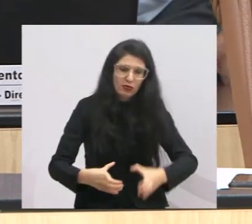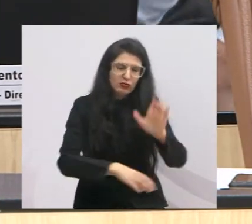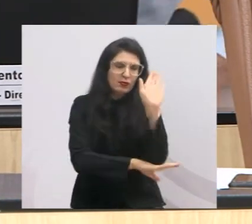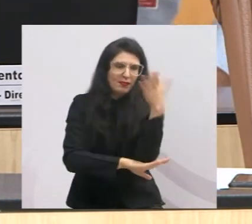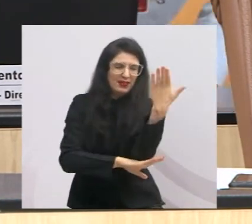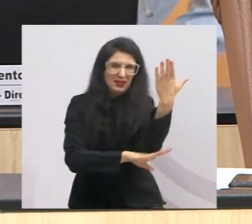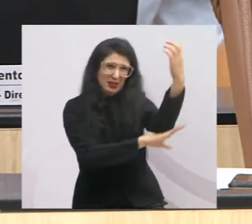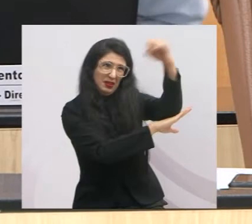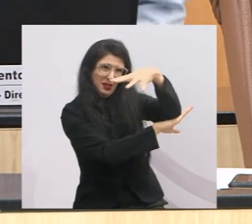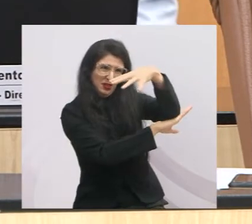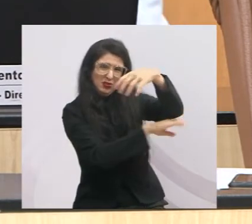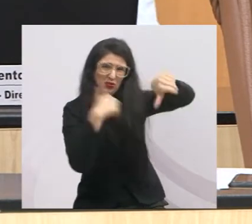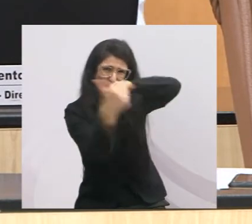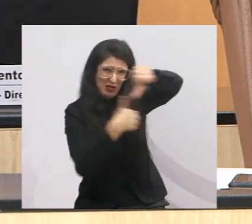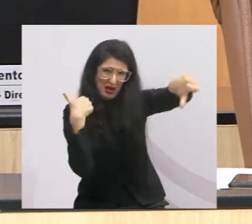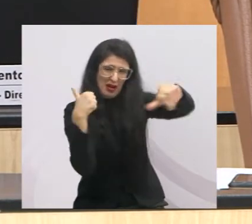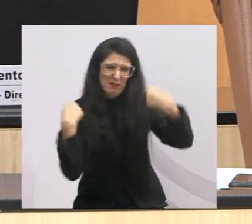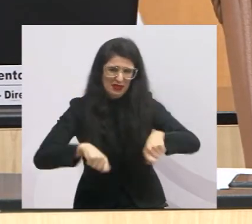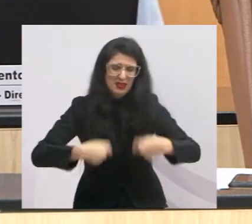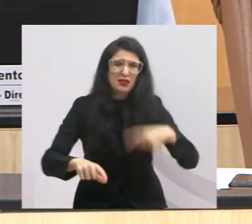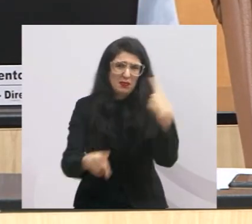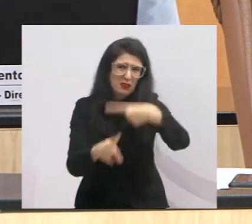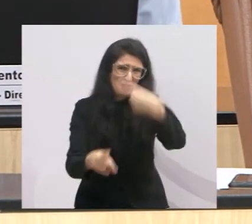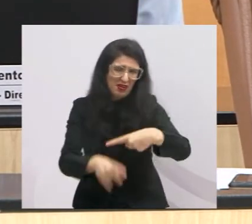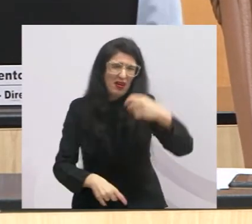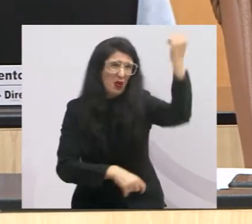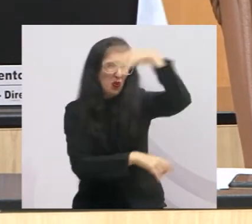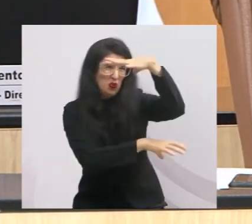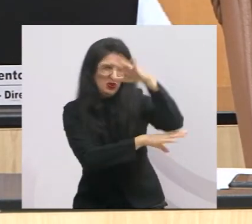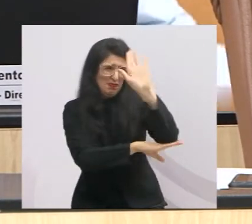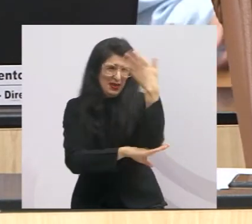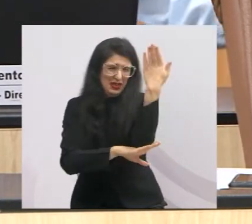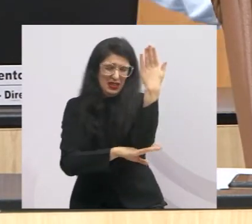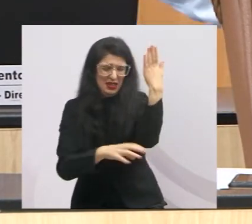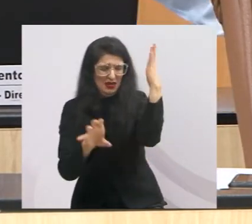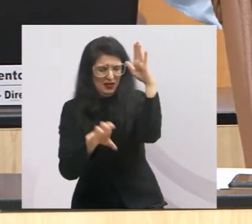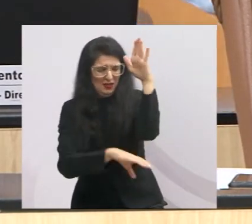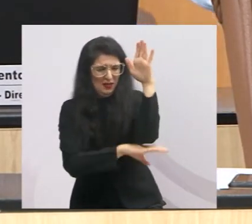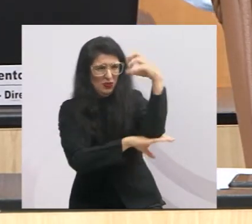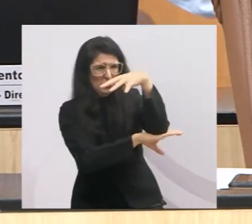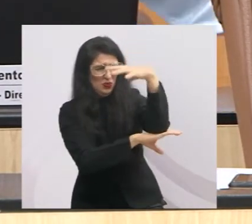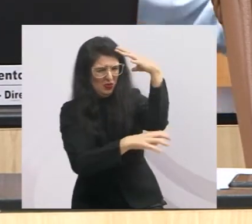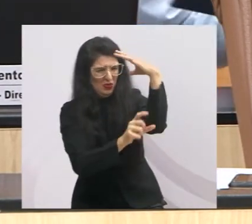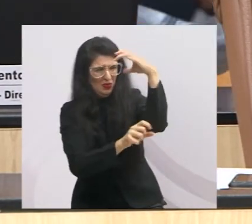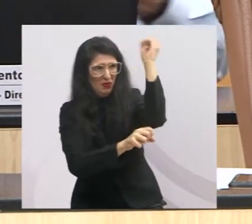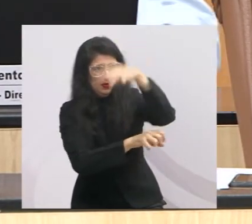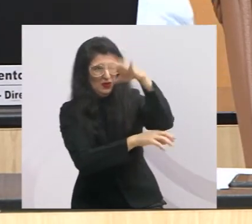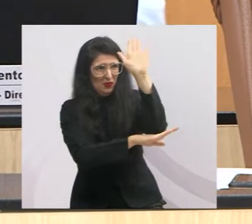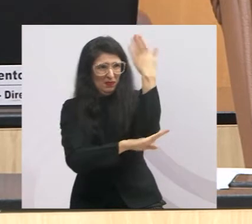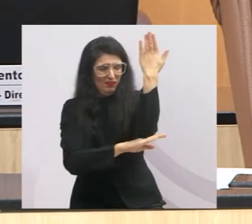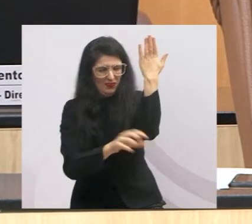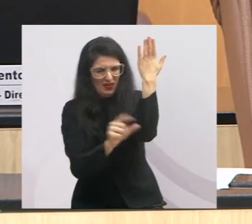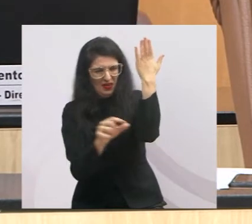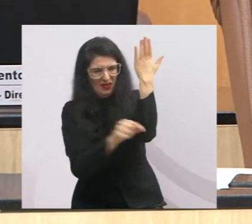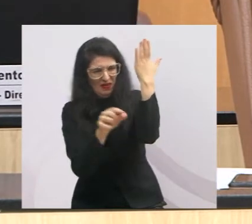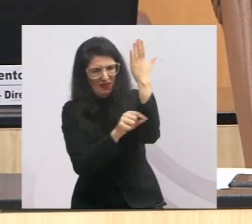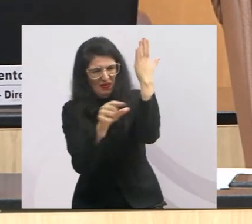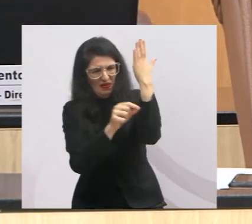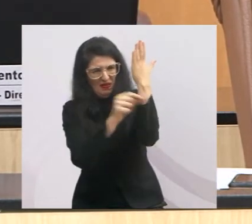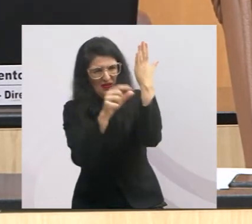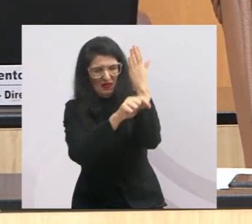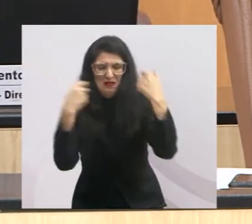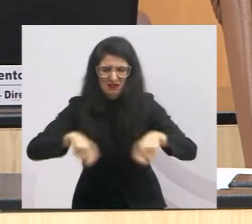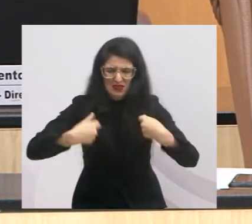Bem-aventurados e felizes os que sofrem perseguição por causa da justiça, porque deles é o reino dos